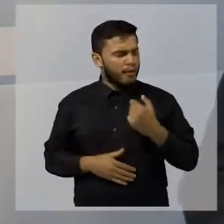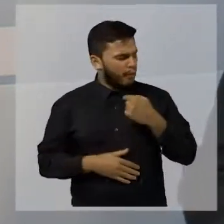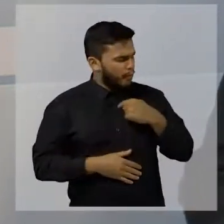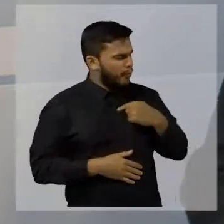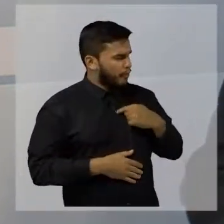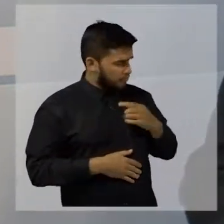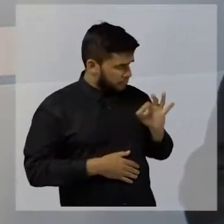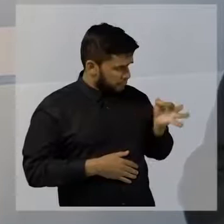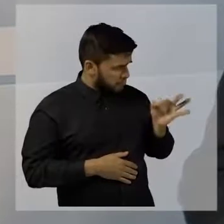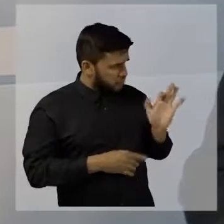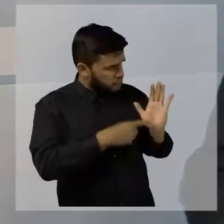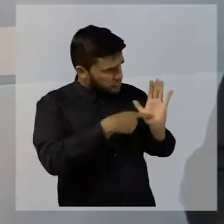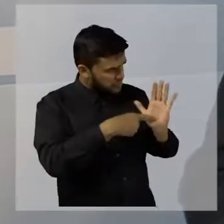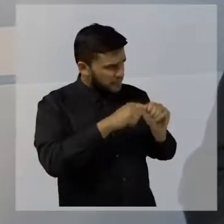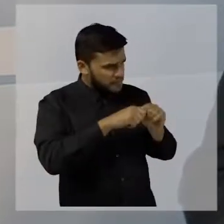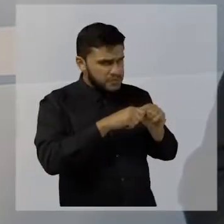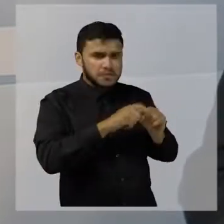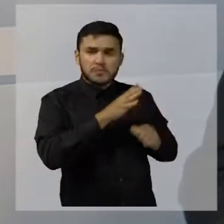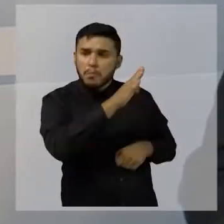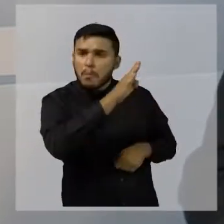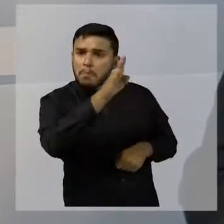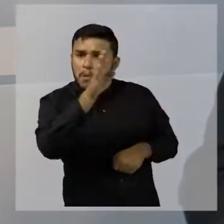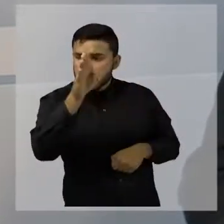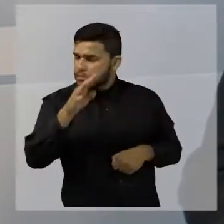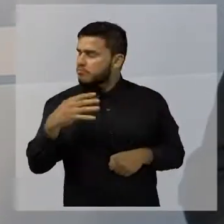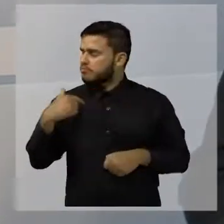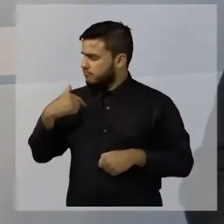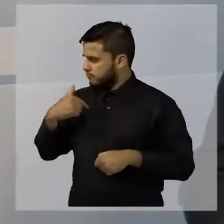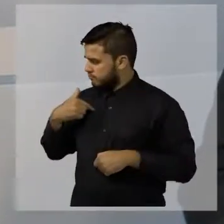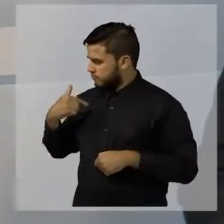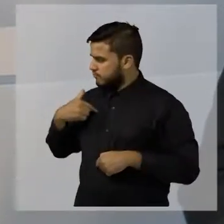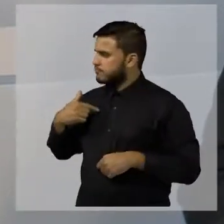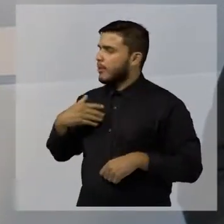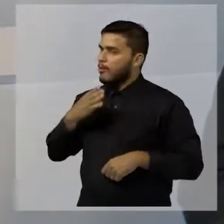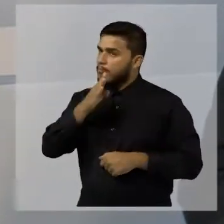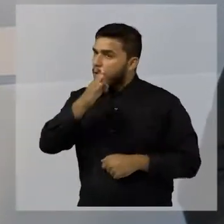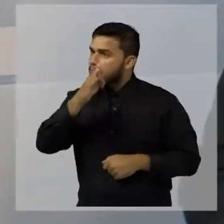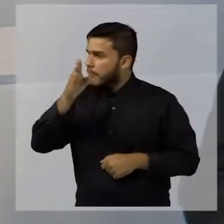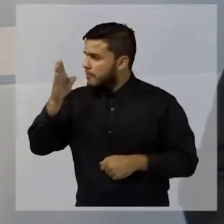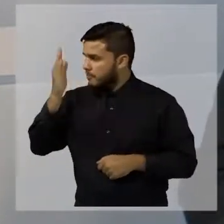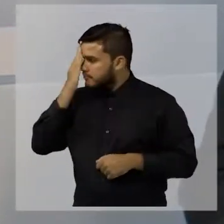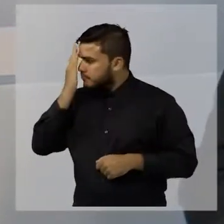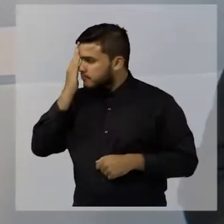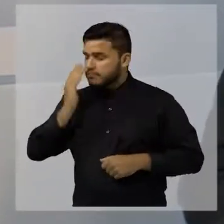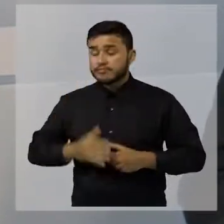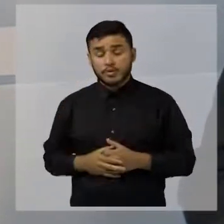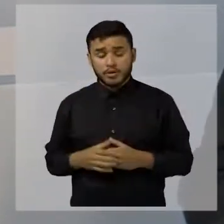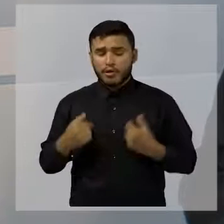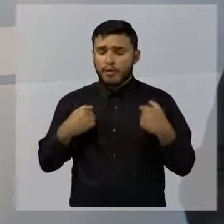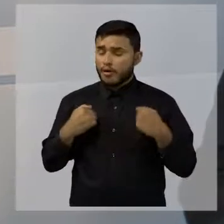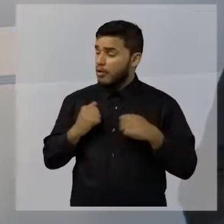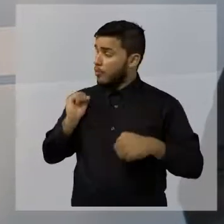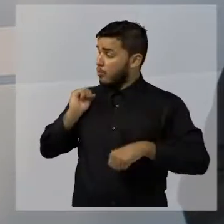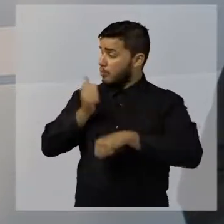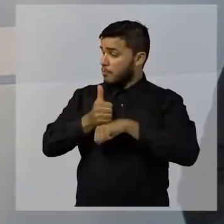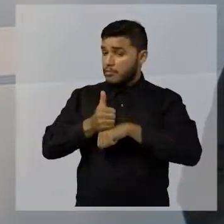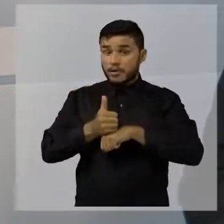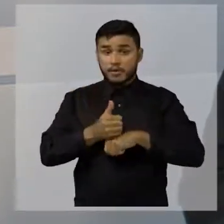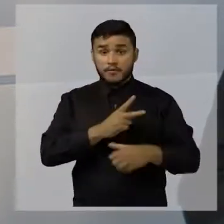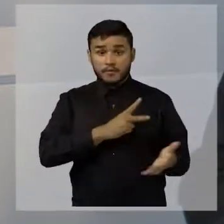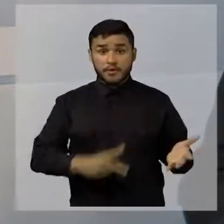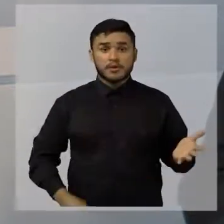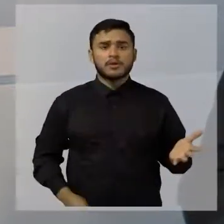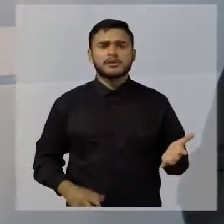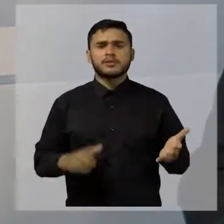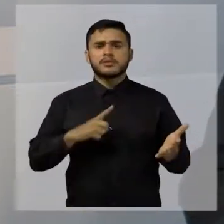esse tempo da comunidade e eu estou muito feliz porque nós estamos tendo um mandato que meu mandato